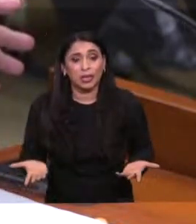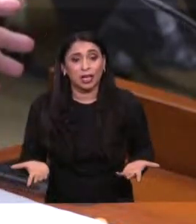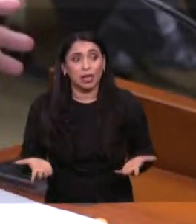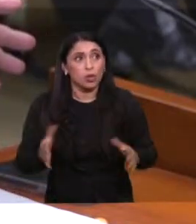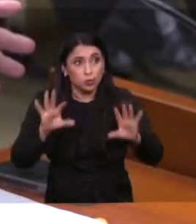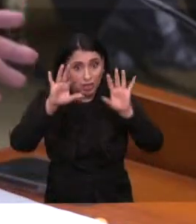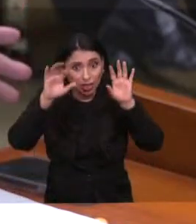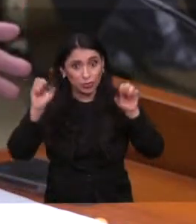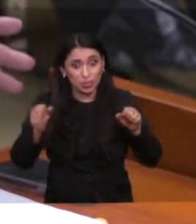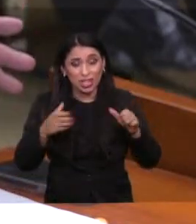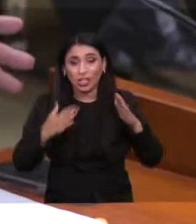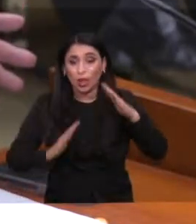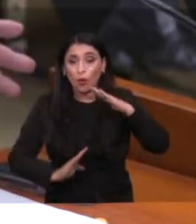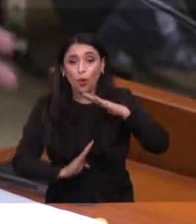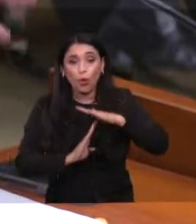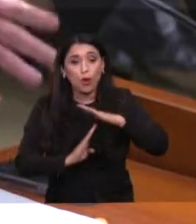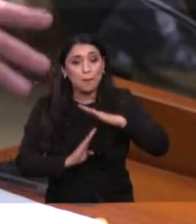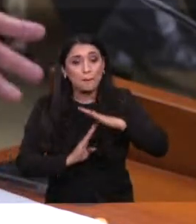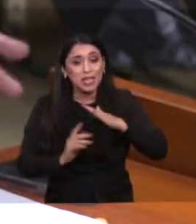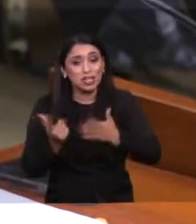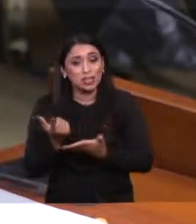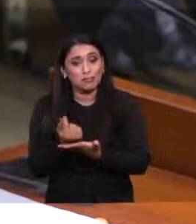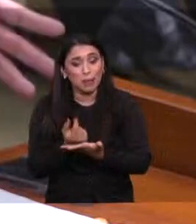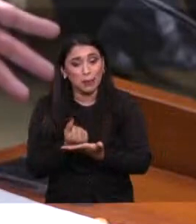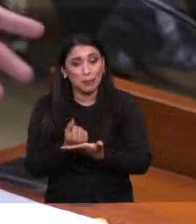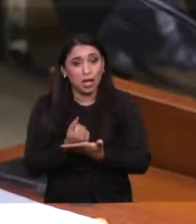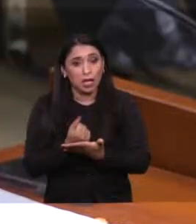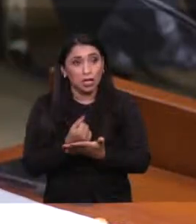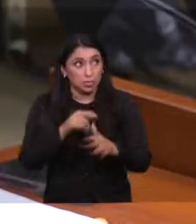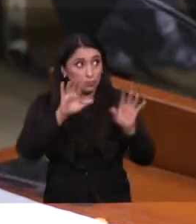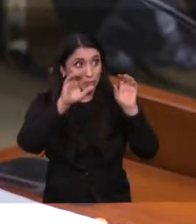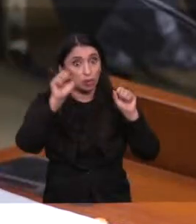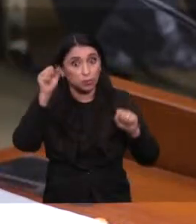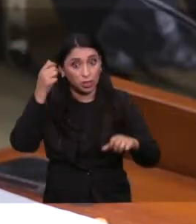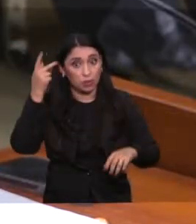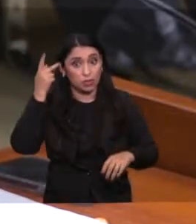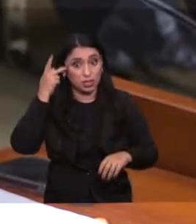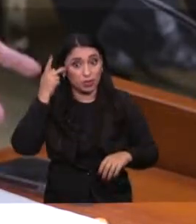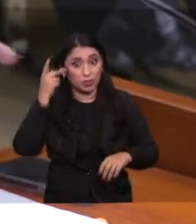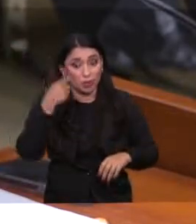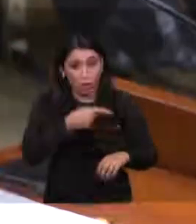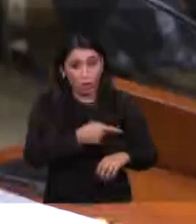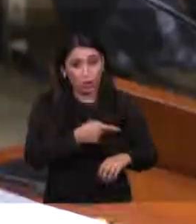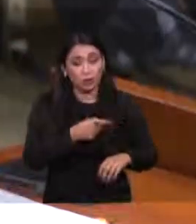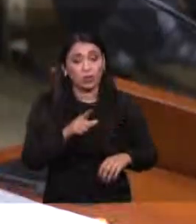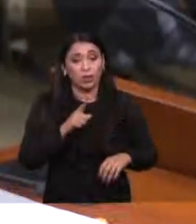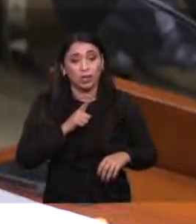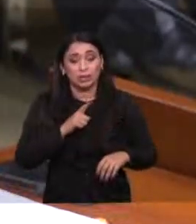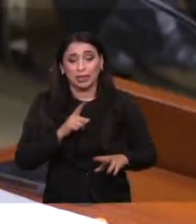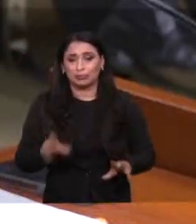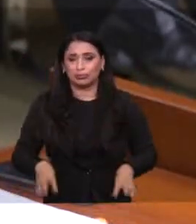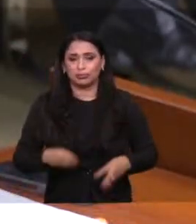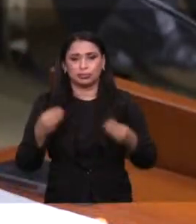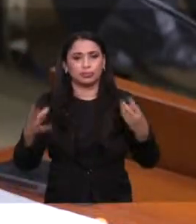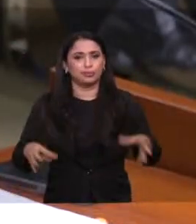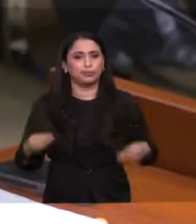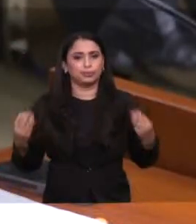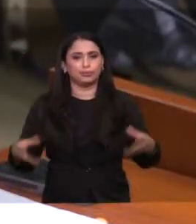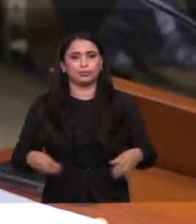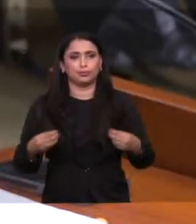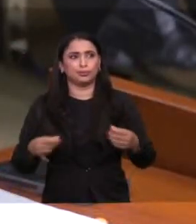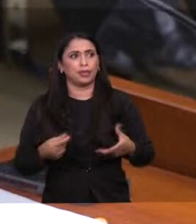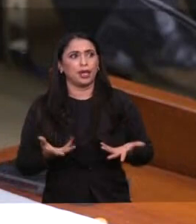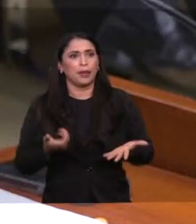receita no limite. O Tribunal de Justiça de São Paulo está lá no limite prudencial no que diz respeito às despesas